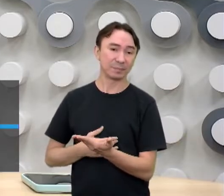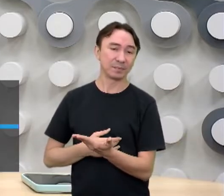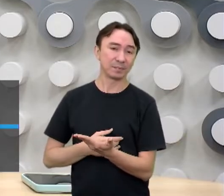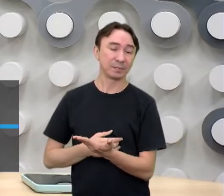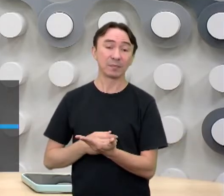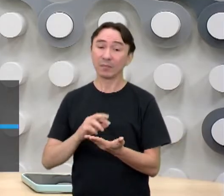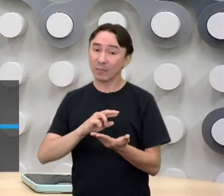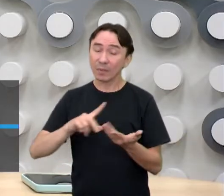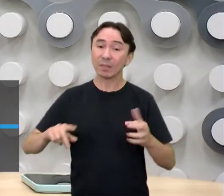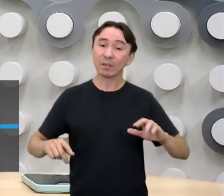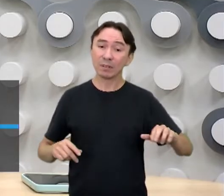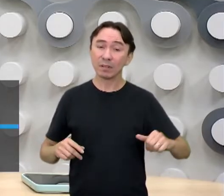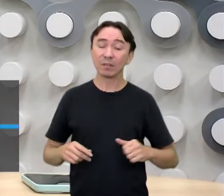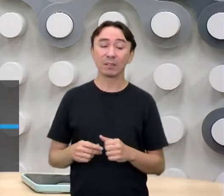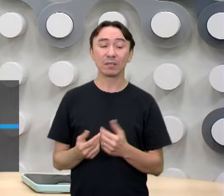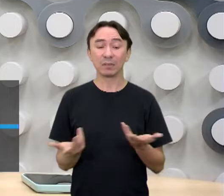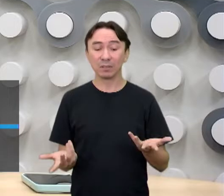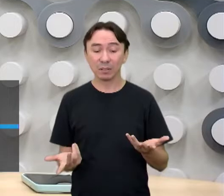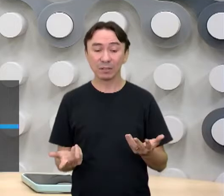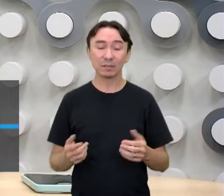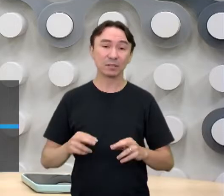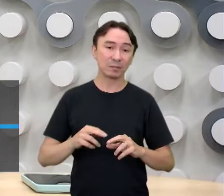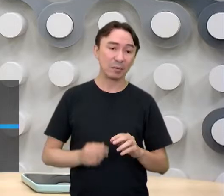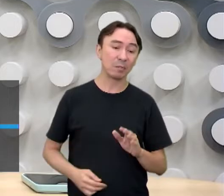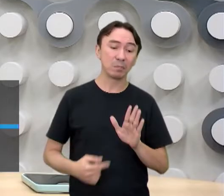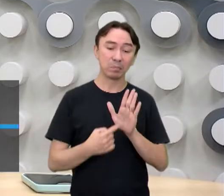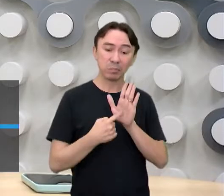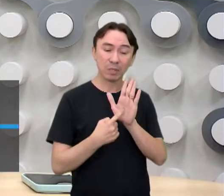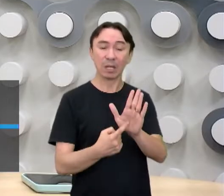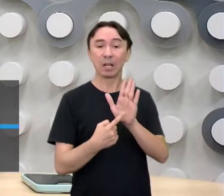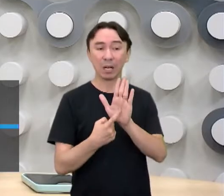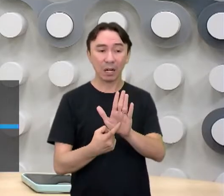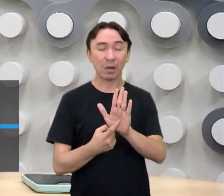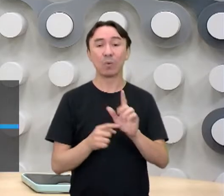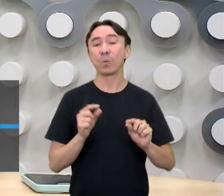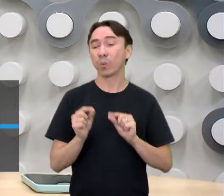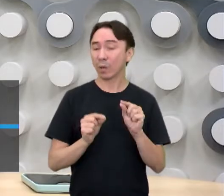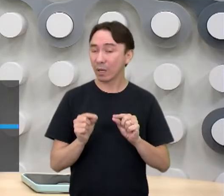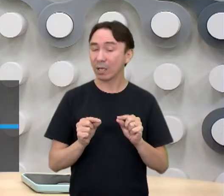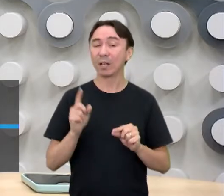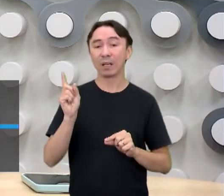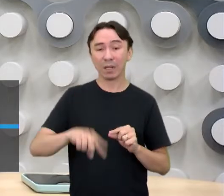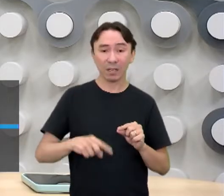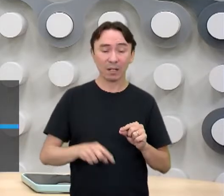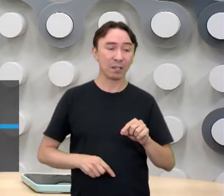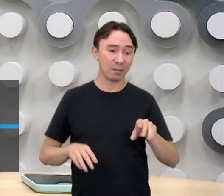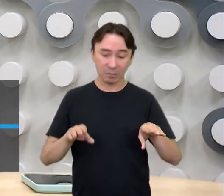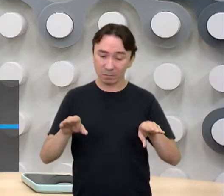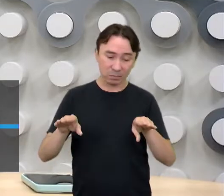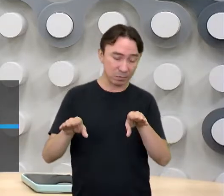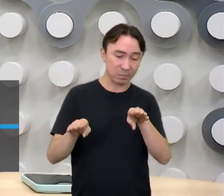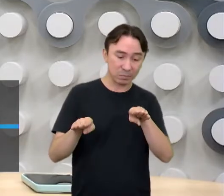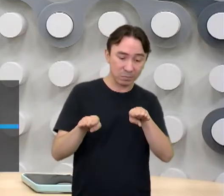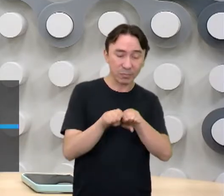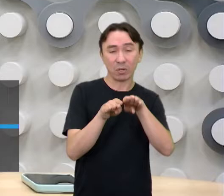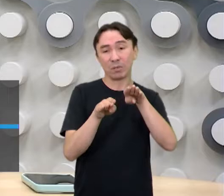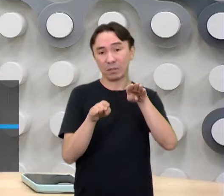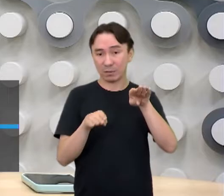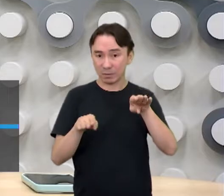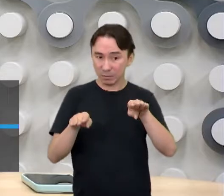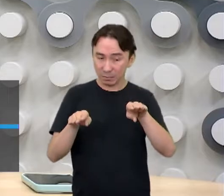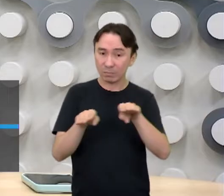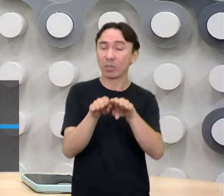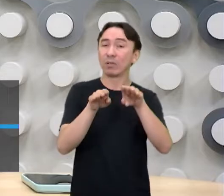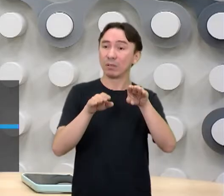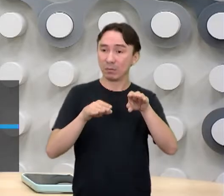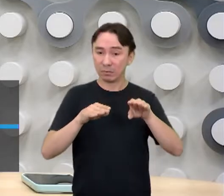o que é mostrado, principalmente no assoalho oceânico, é que as placas tectônicas elas estão aí em